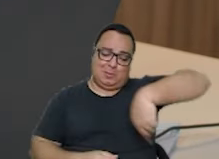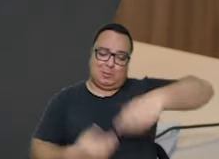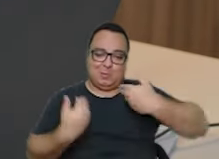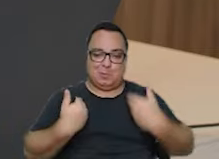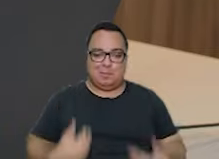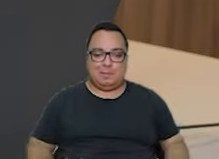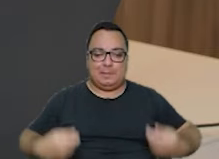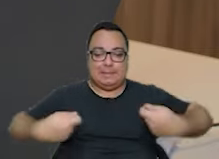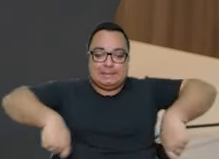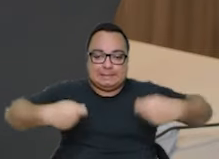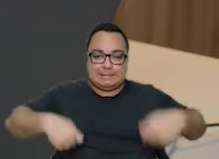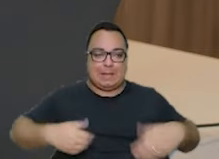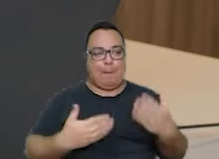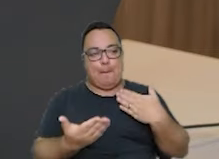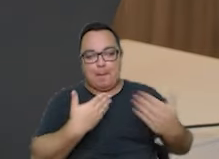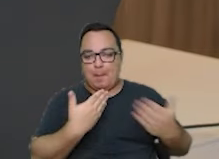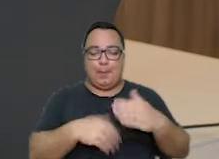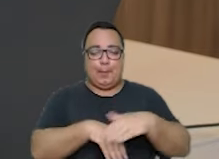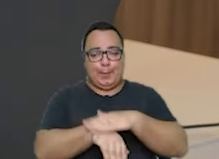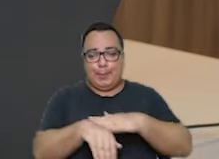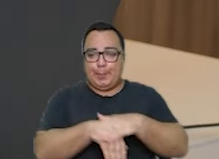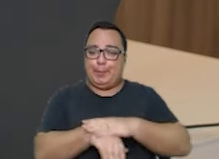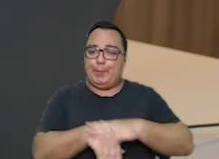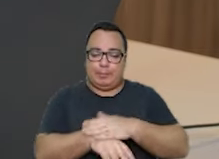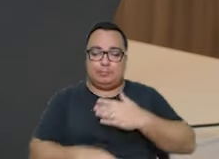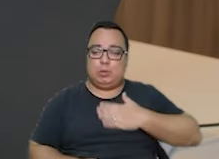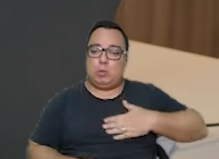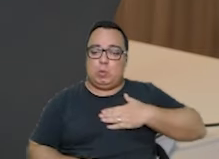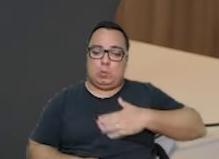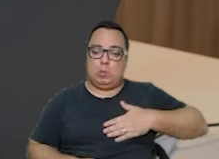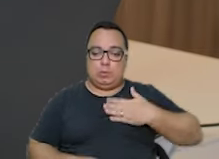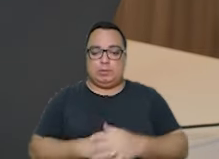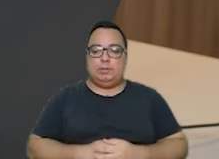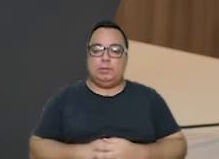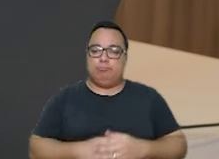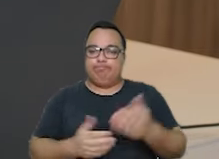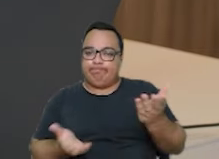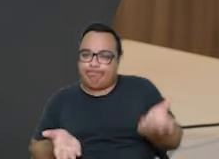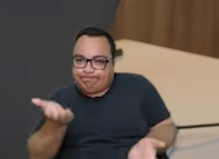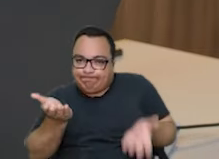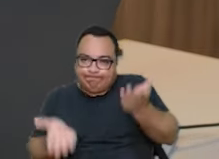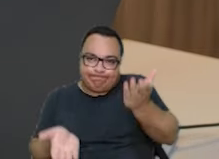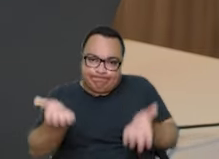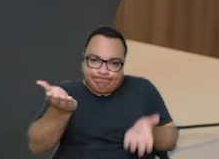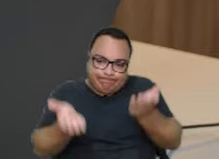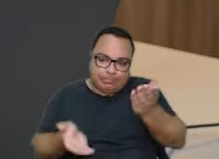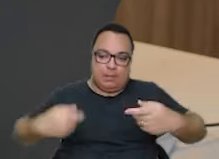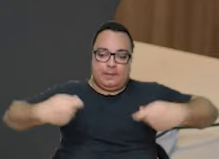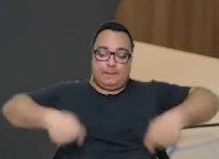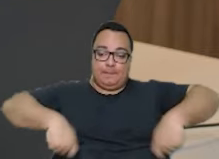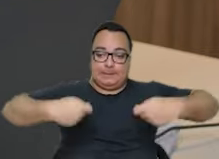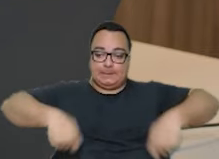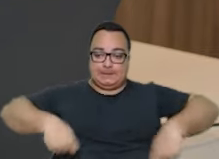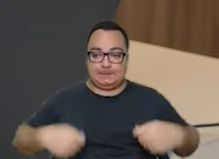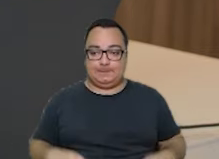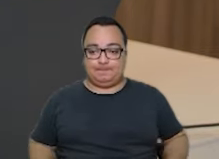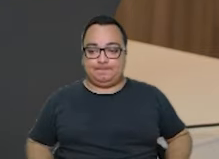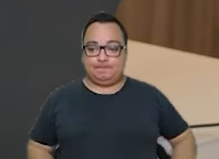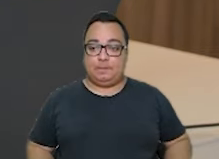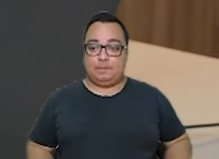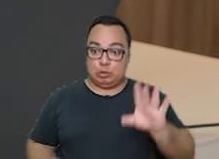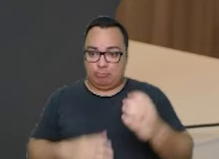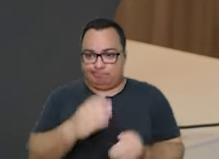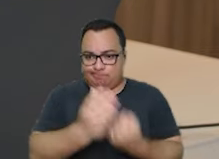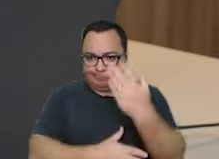gosta disso né dessa conversa então às vezes saber dosar né até que ponto também eu eu só crio ferramentas